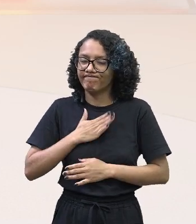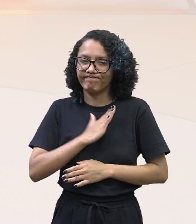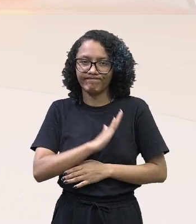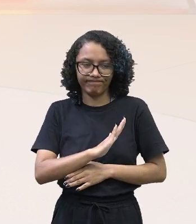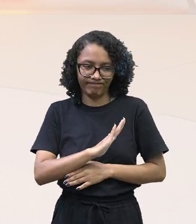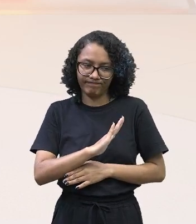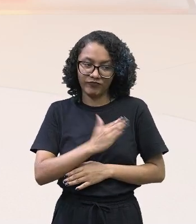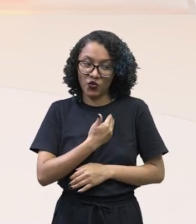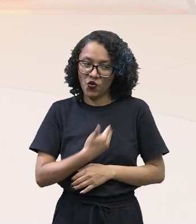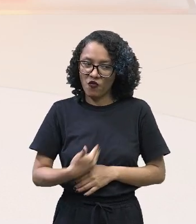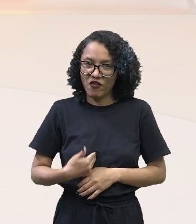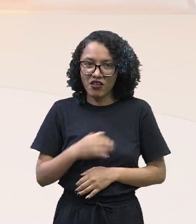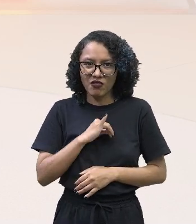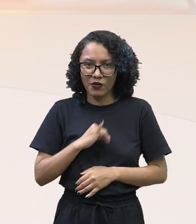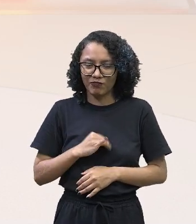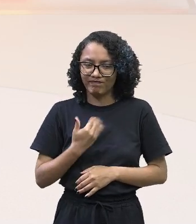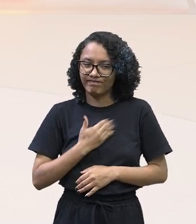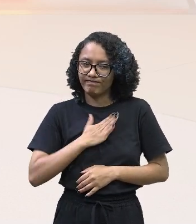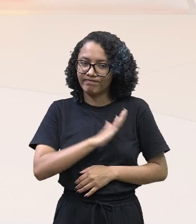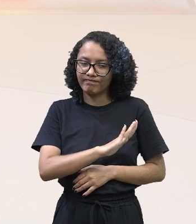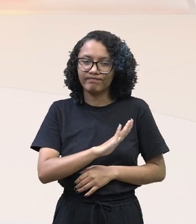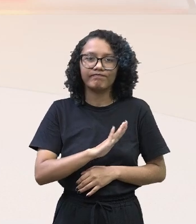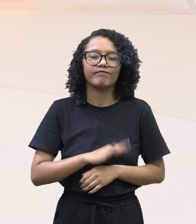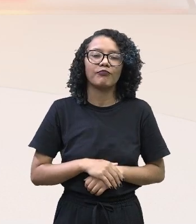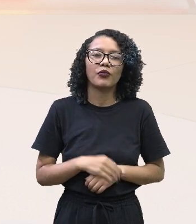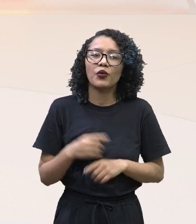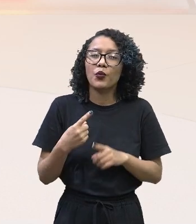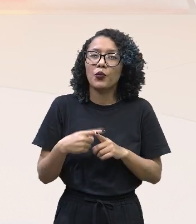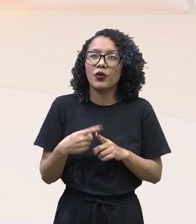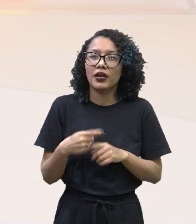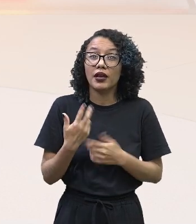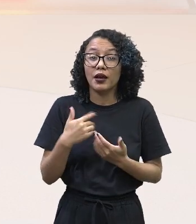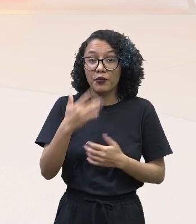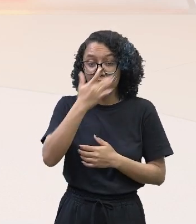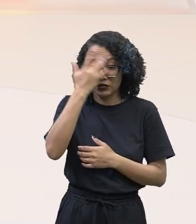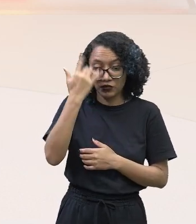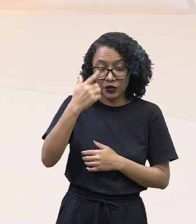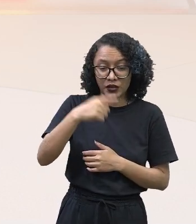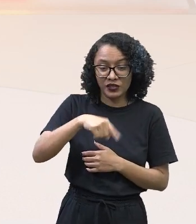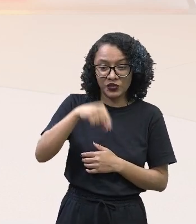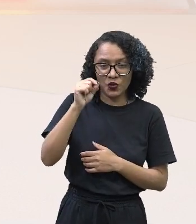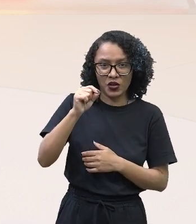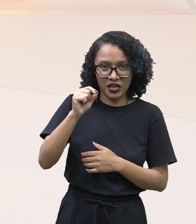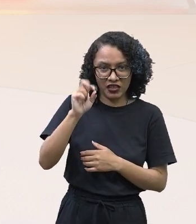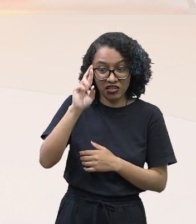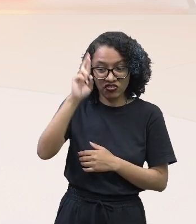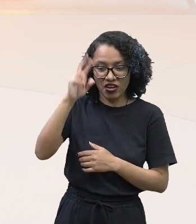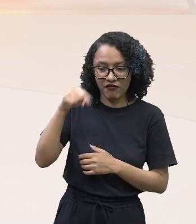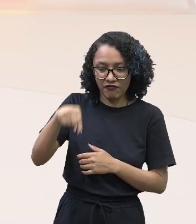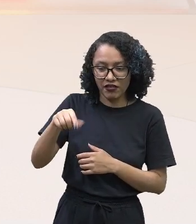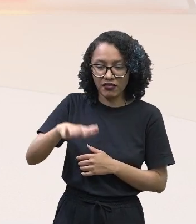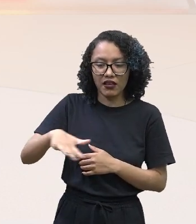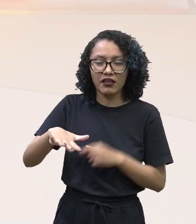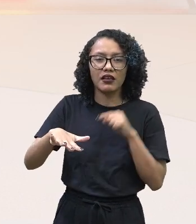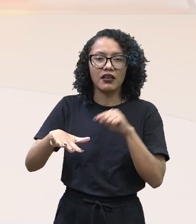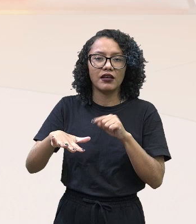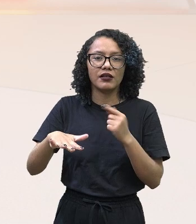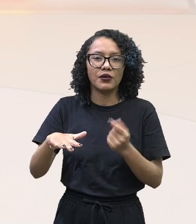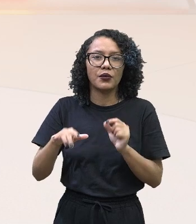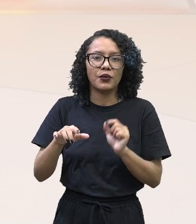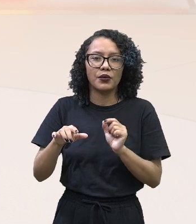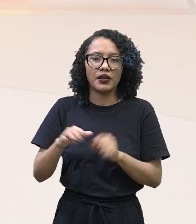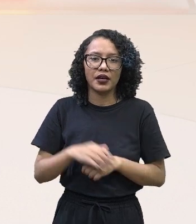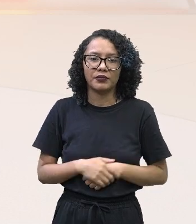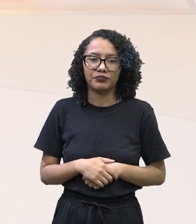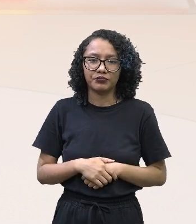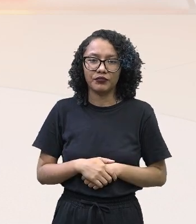com o governo imperial, porque as pessoas nomeadas para chefiar a província, elas não atendiam aos